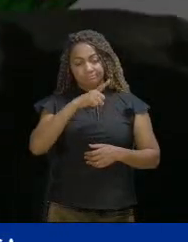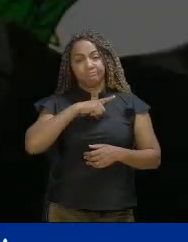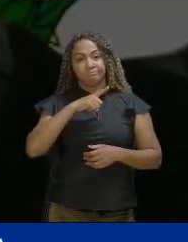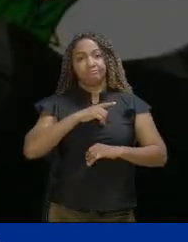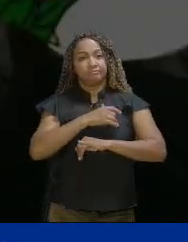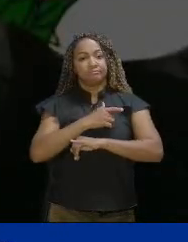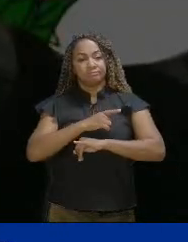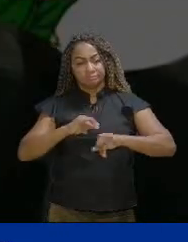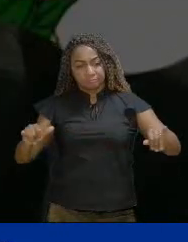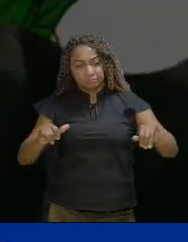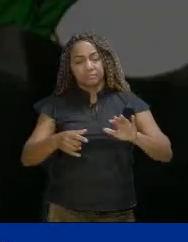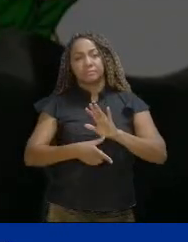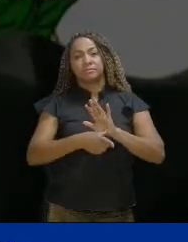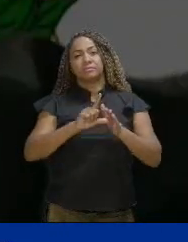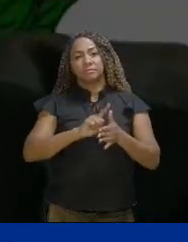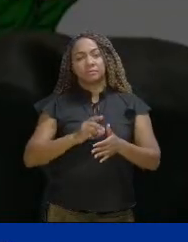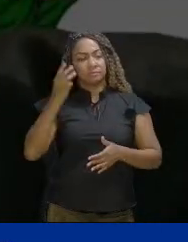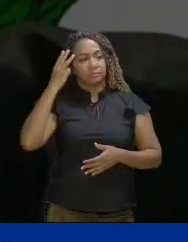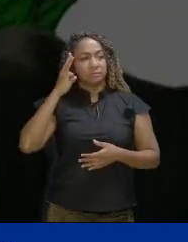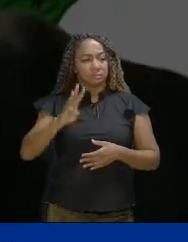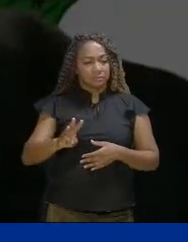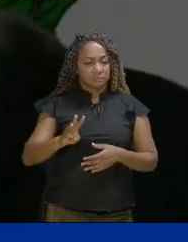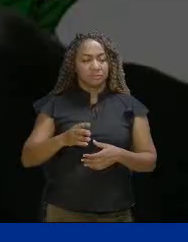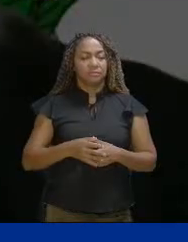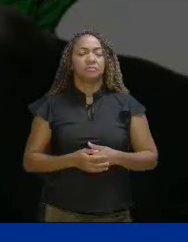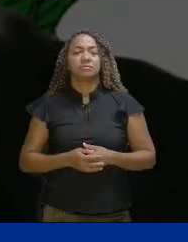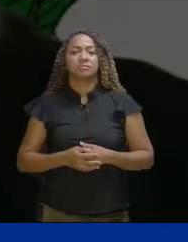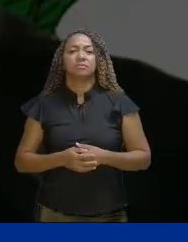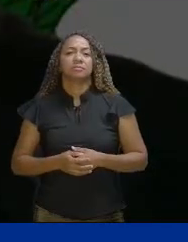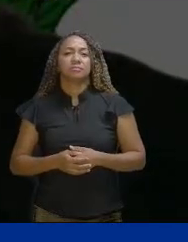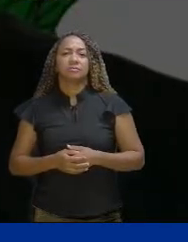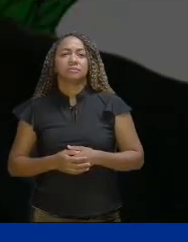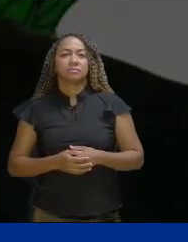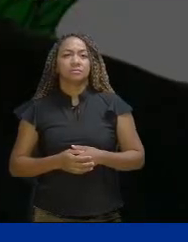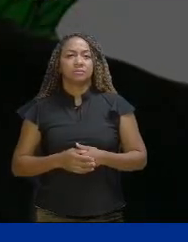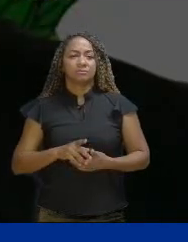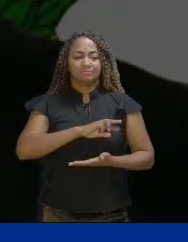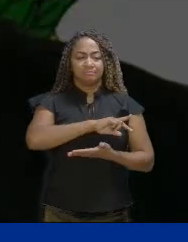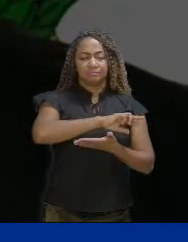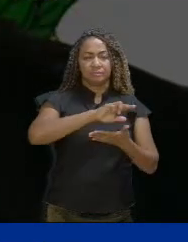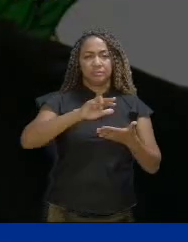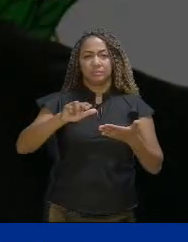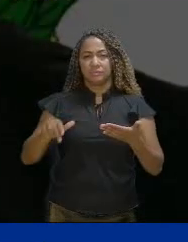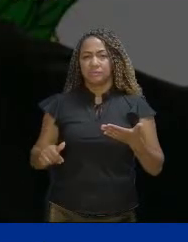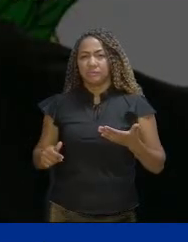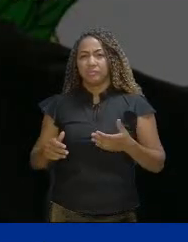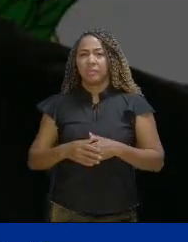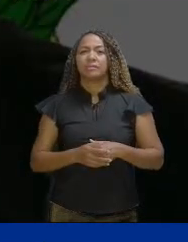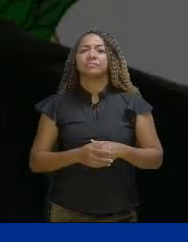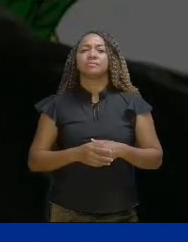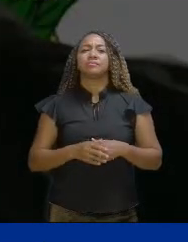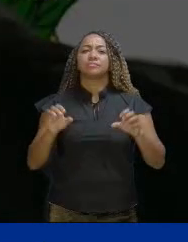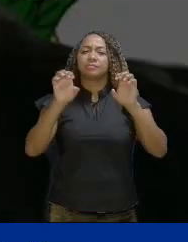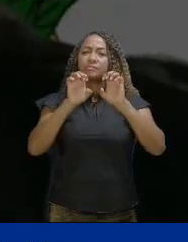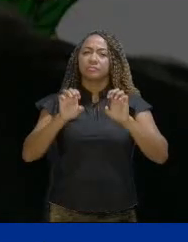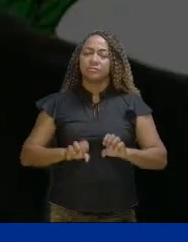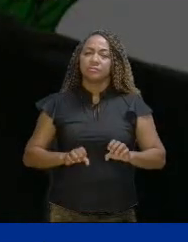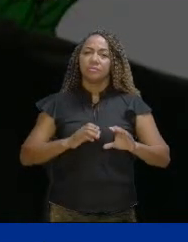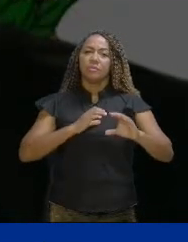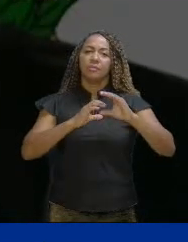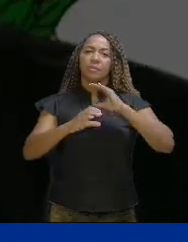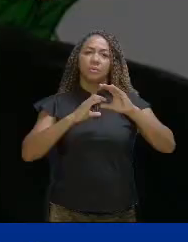sido ditas naquela ocasião dos 3 dias. A mera alegação genérica de precariedade de infraestrutura e